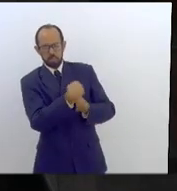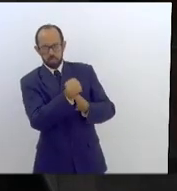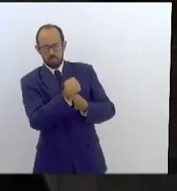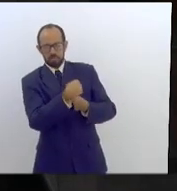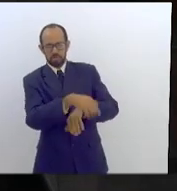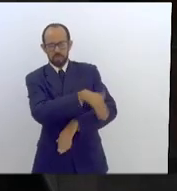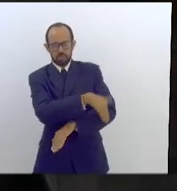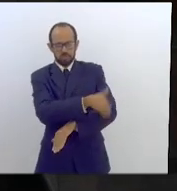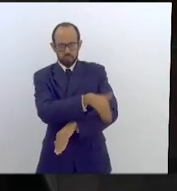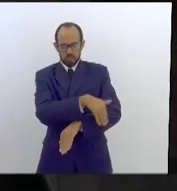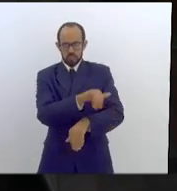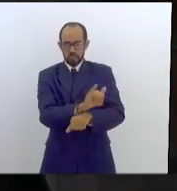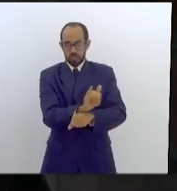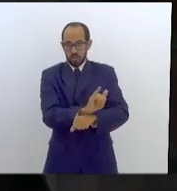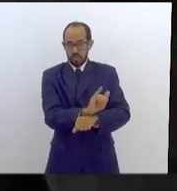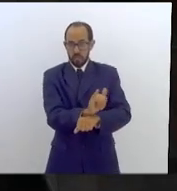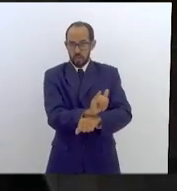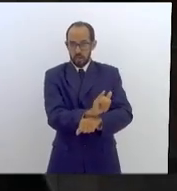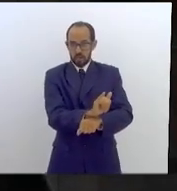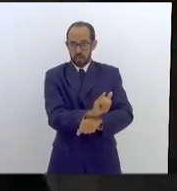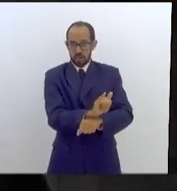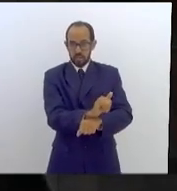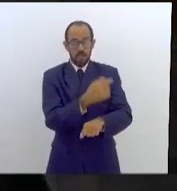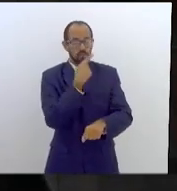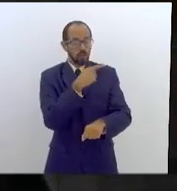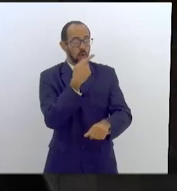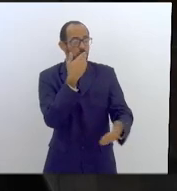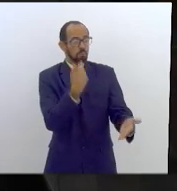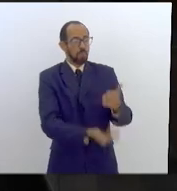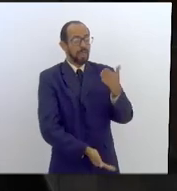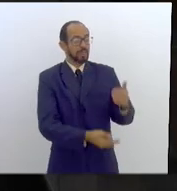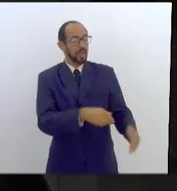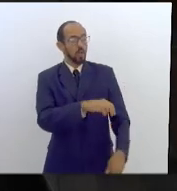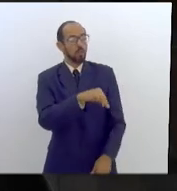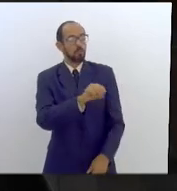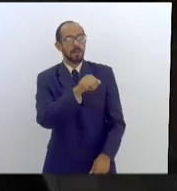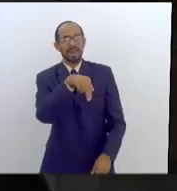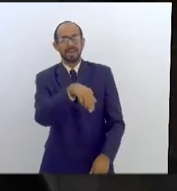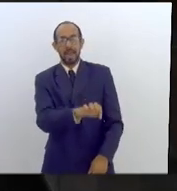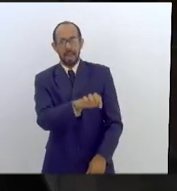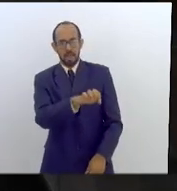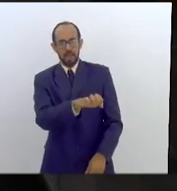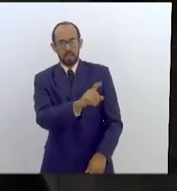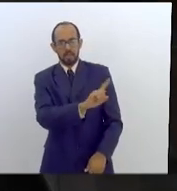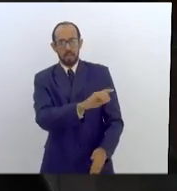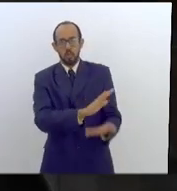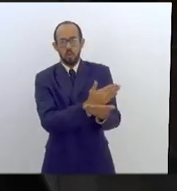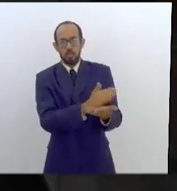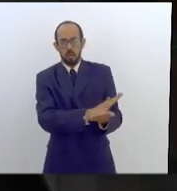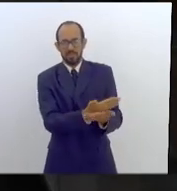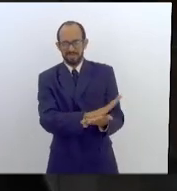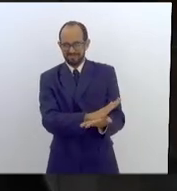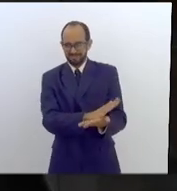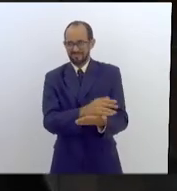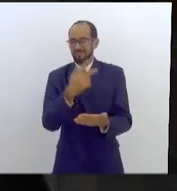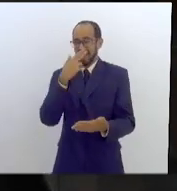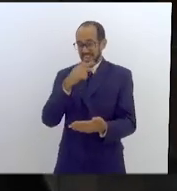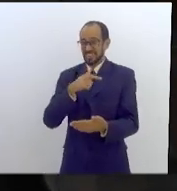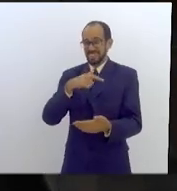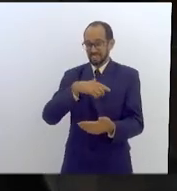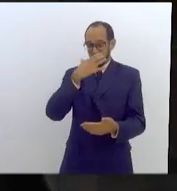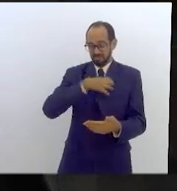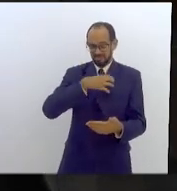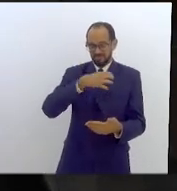Nova York perdeu o mané não amola eu acho que essa reação do ministro Barroso Talvez